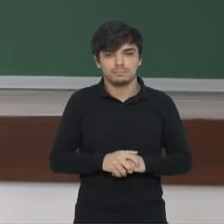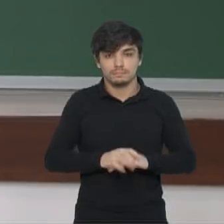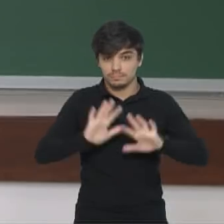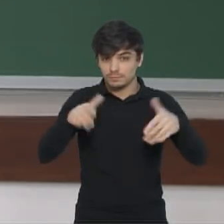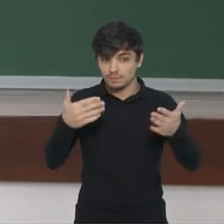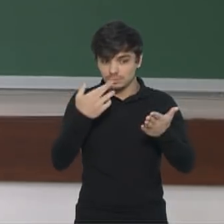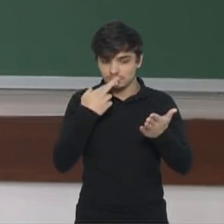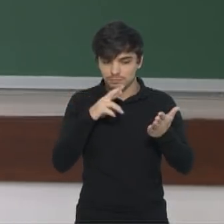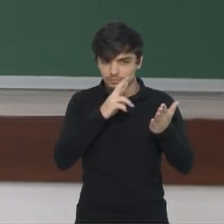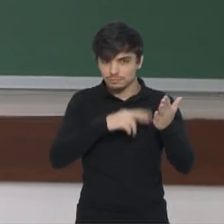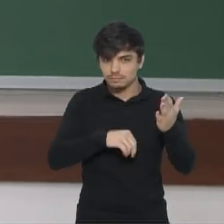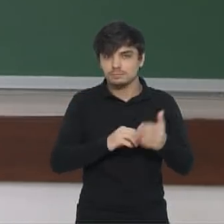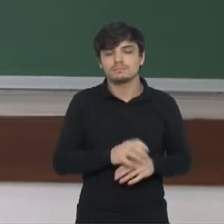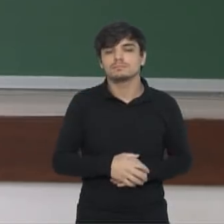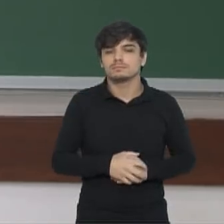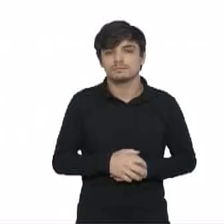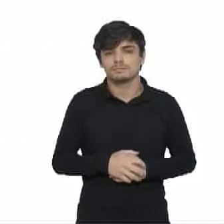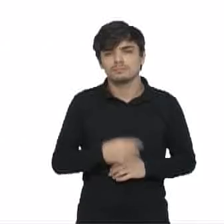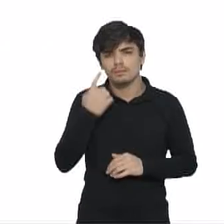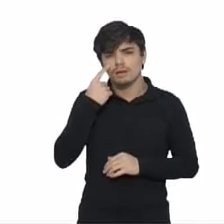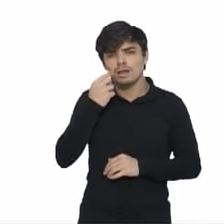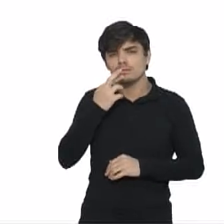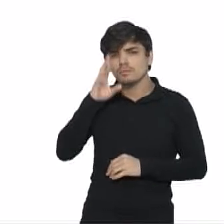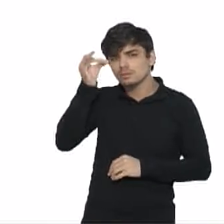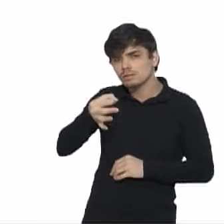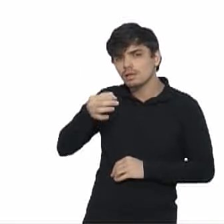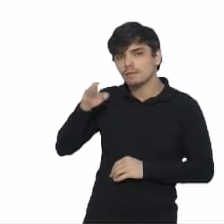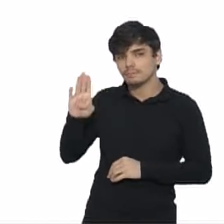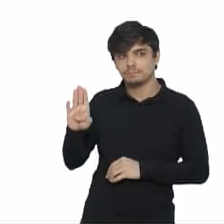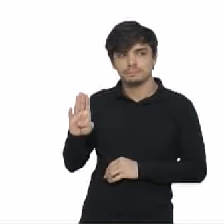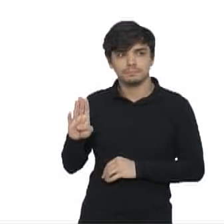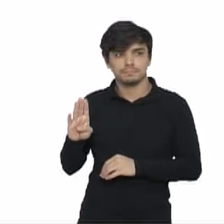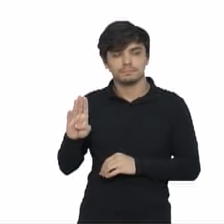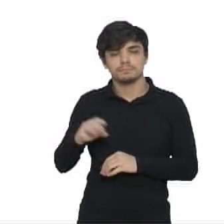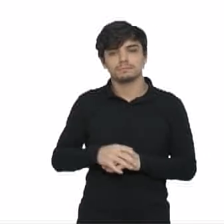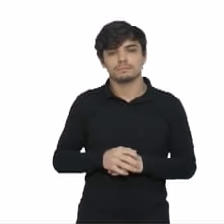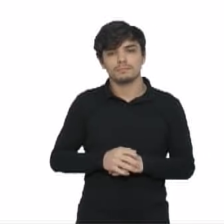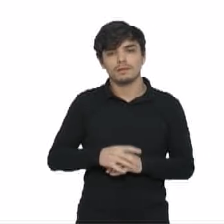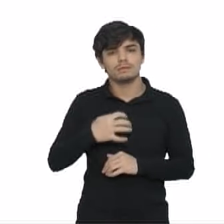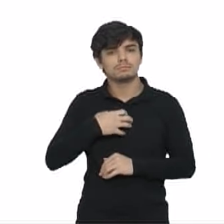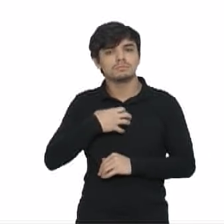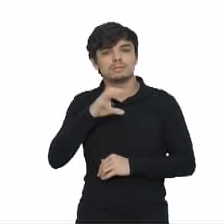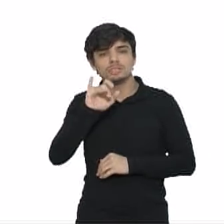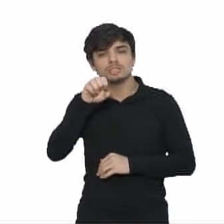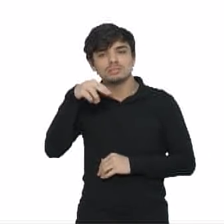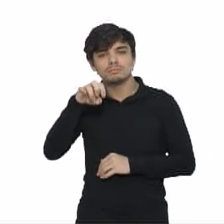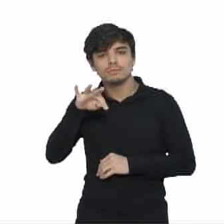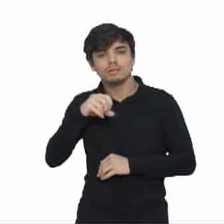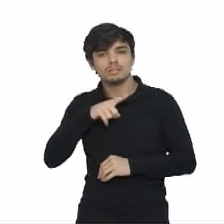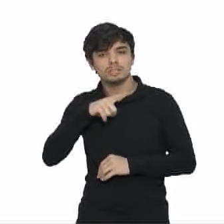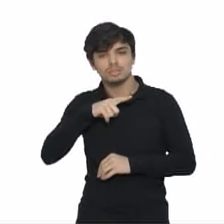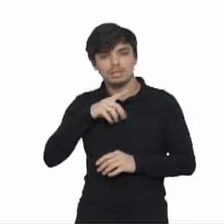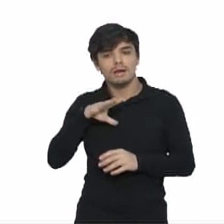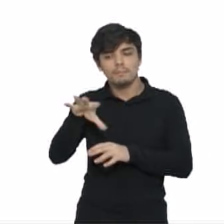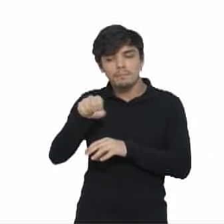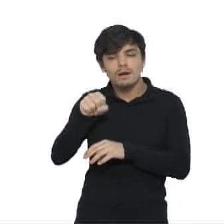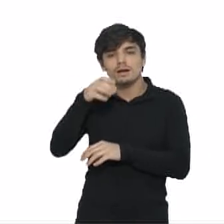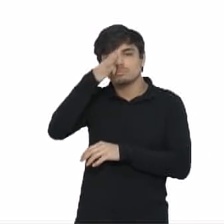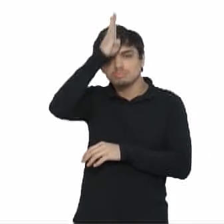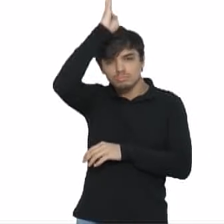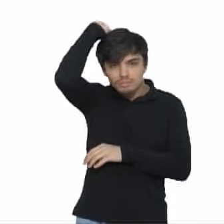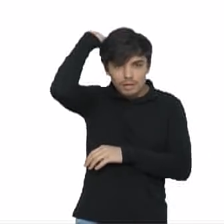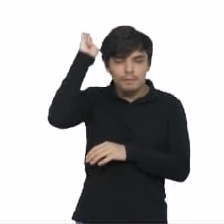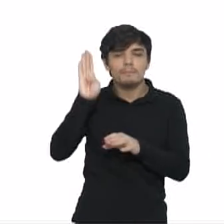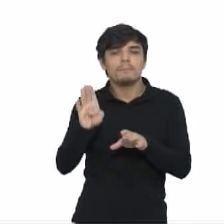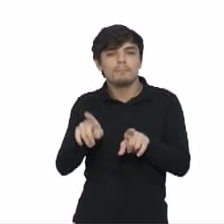Vamos para a resposta? A resposta é a letra B. Era um tipo de cimento obtido pelos romanos através das